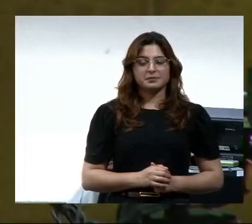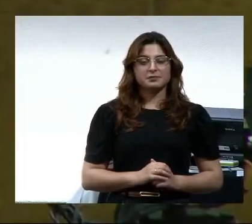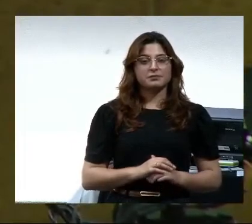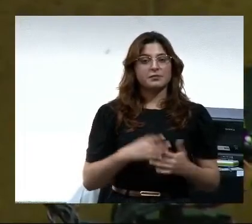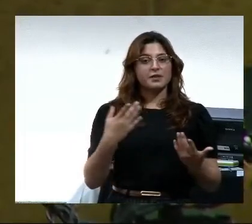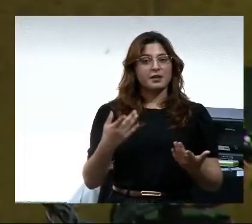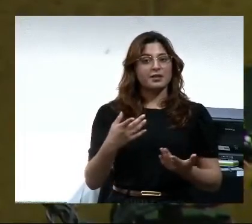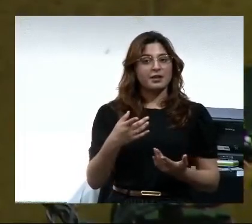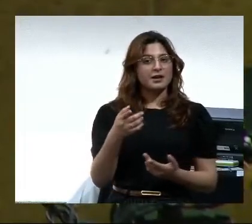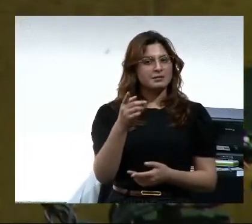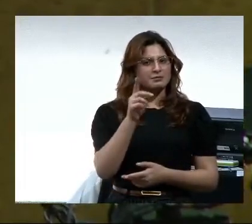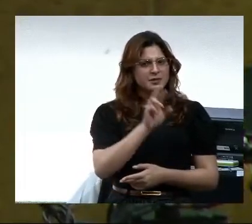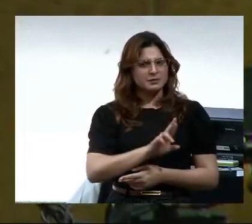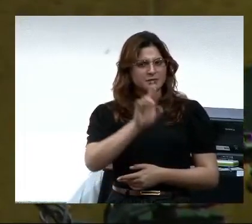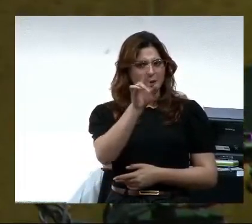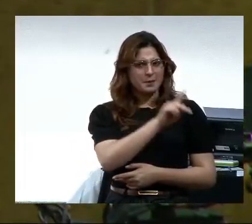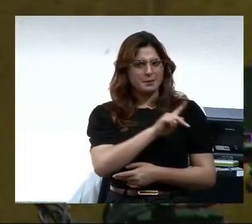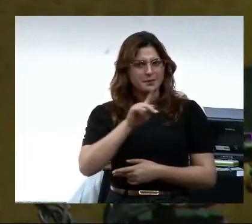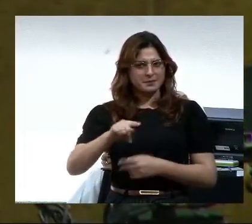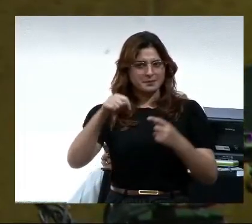presidia este tribunal